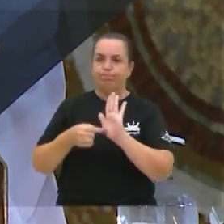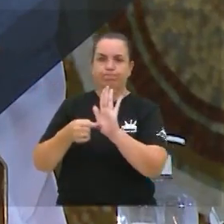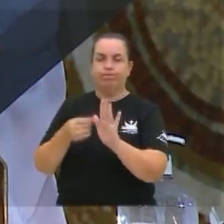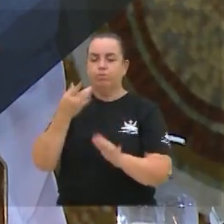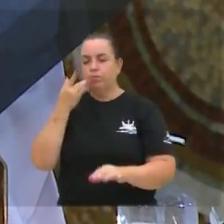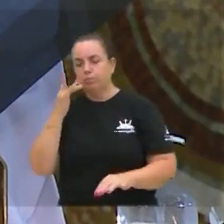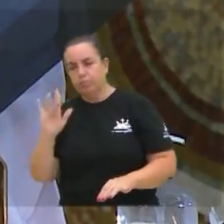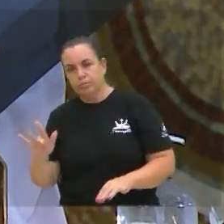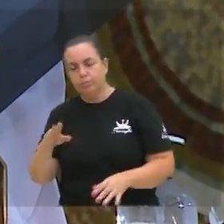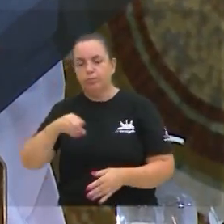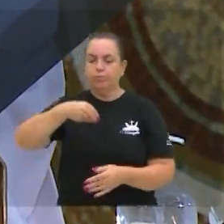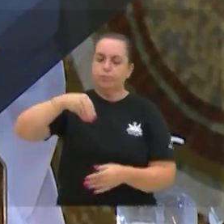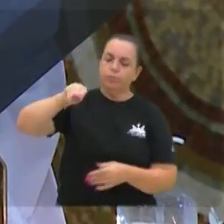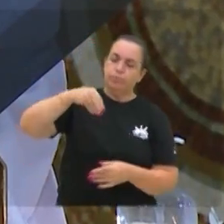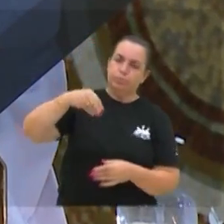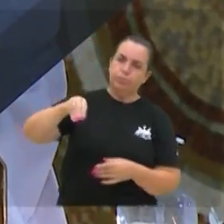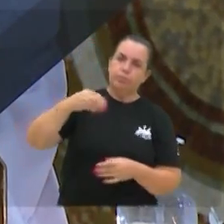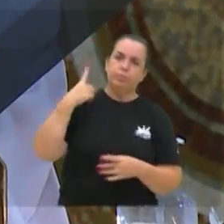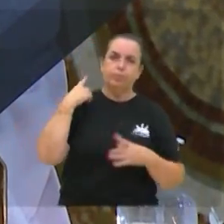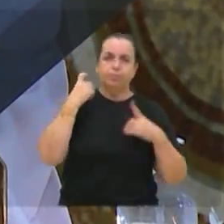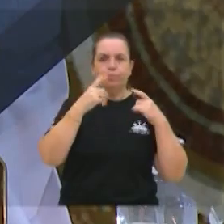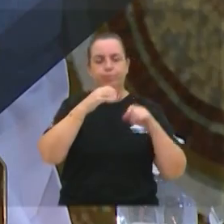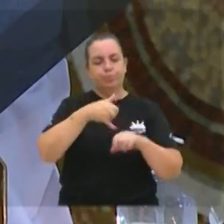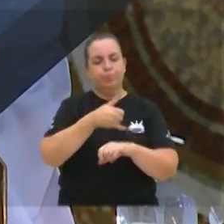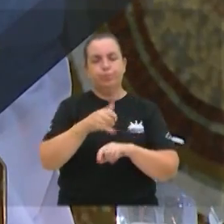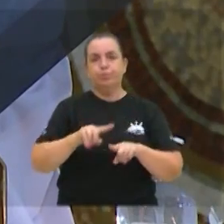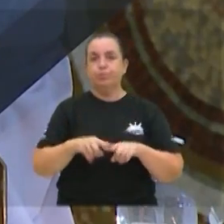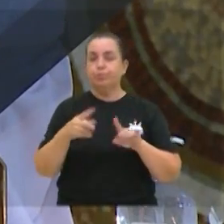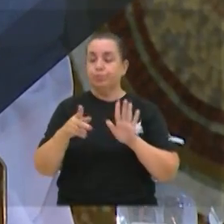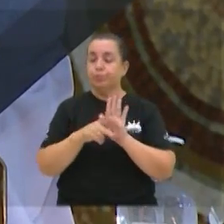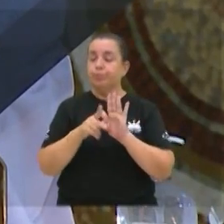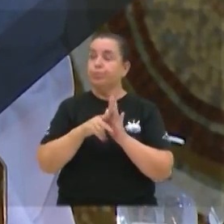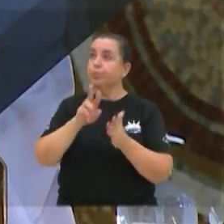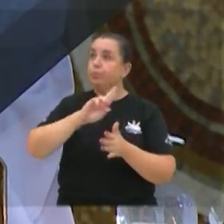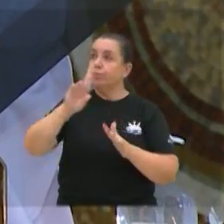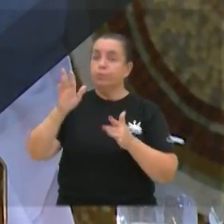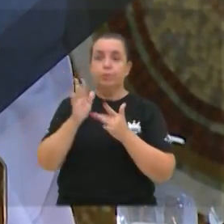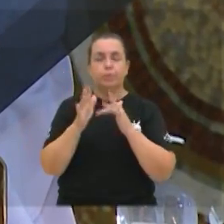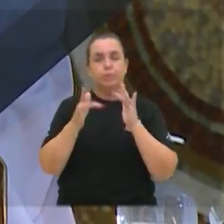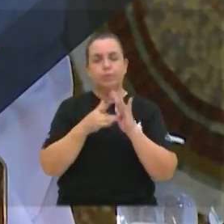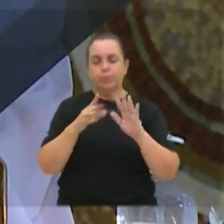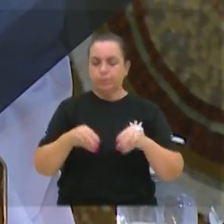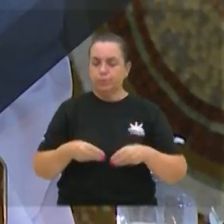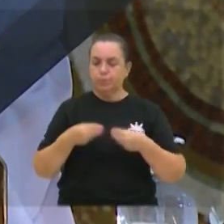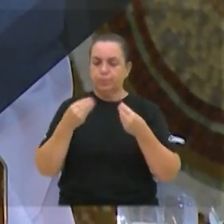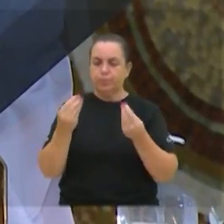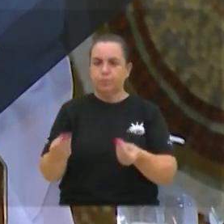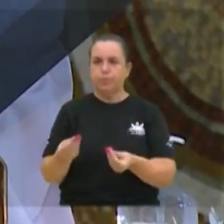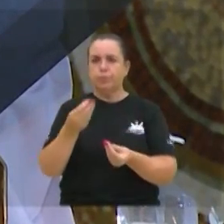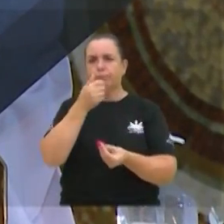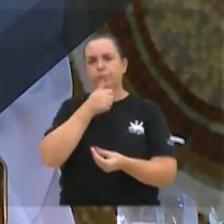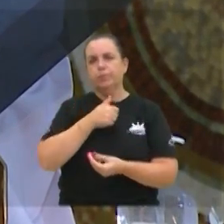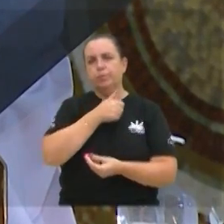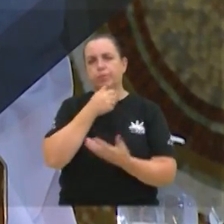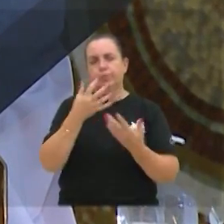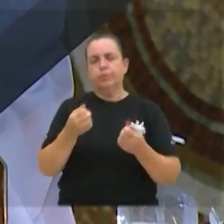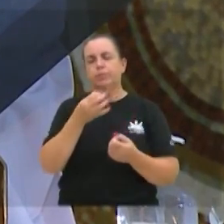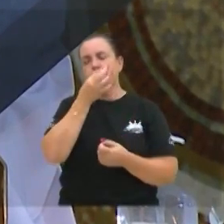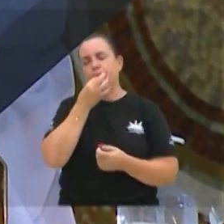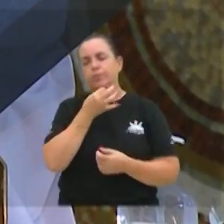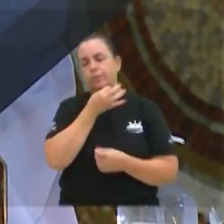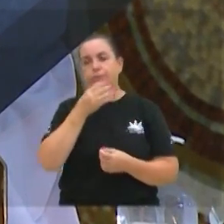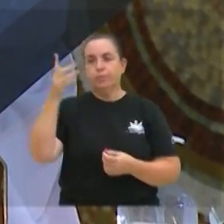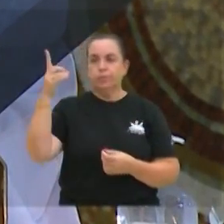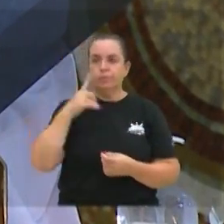ouro, incenso, mirra, mas o próprio Senhor Jesus Cristo, imolado e recebido em comunhão, nos dons